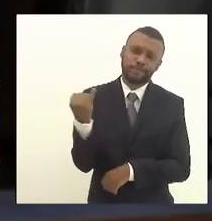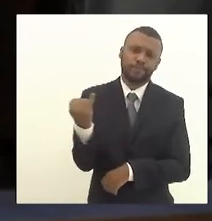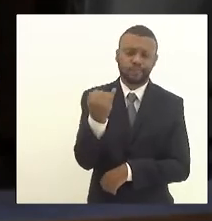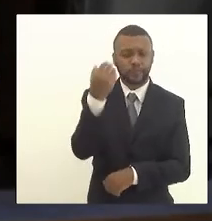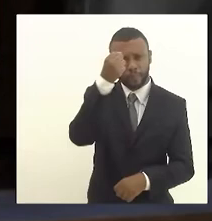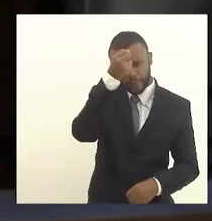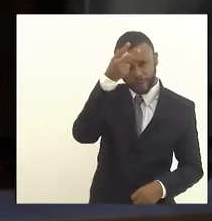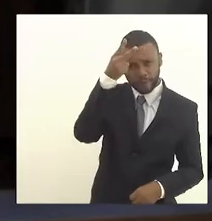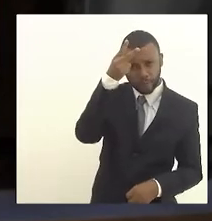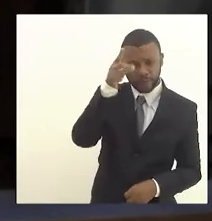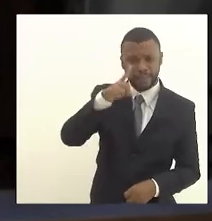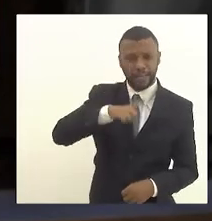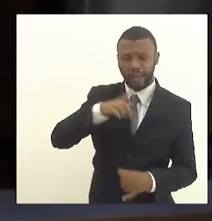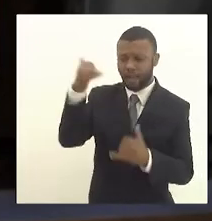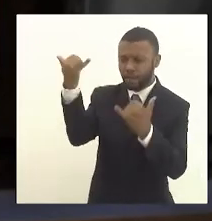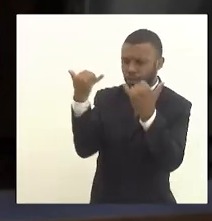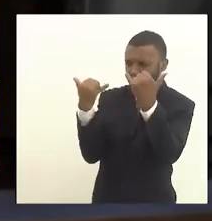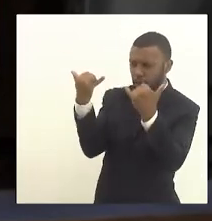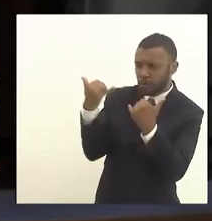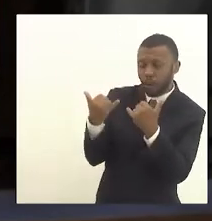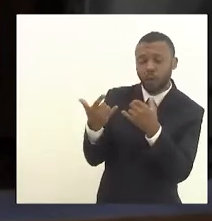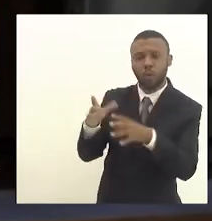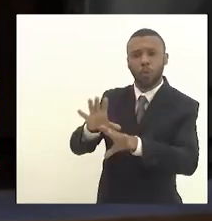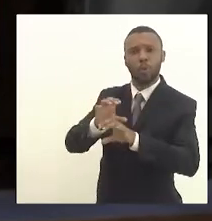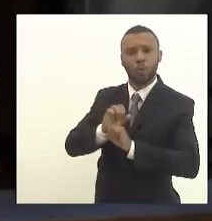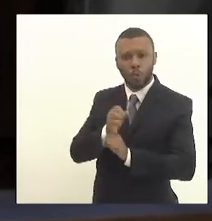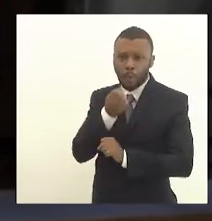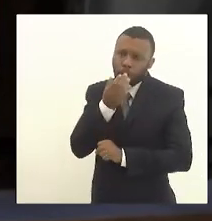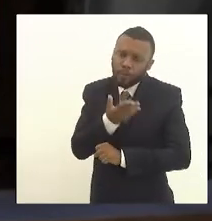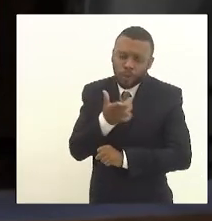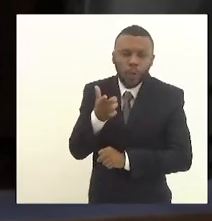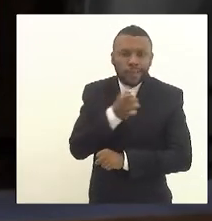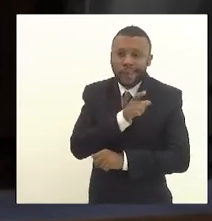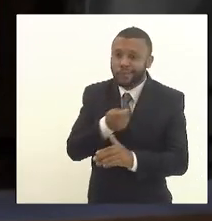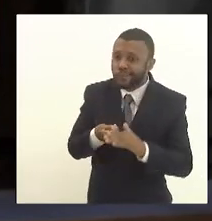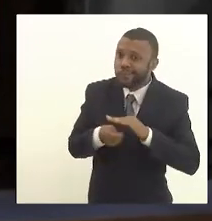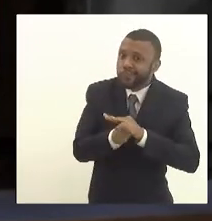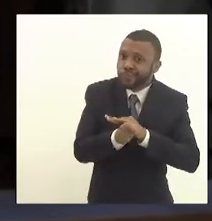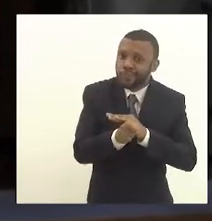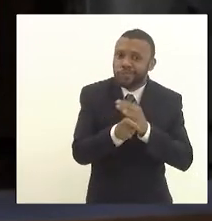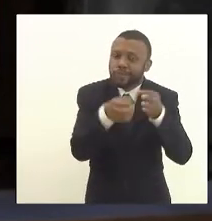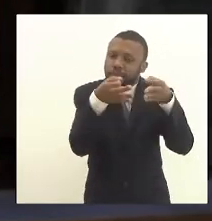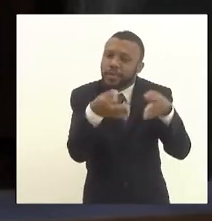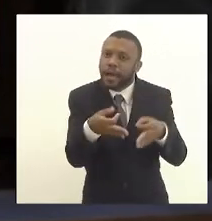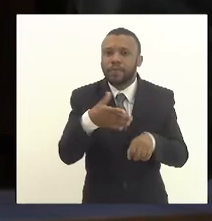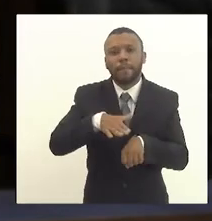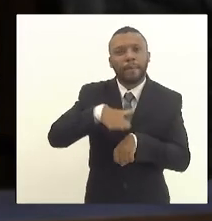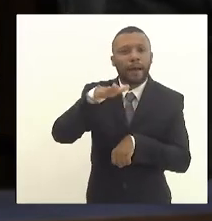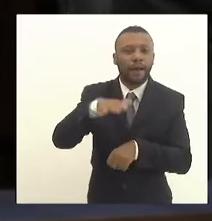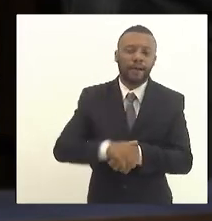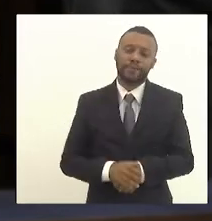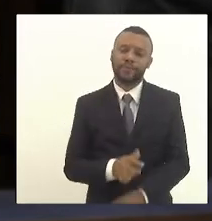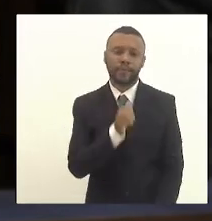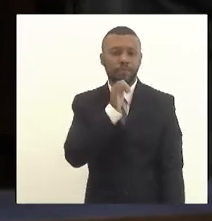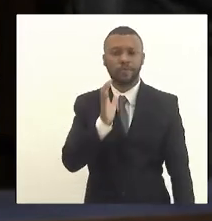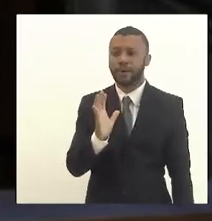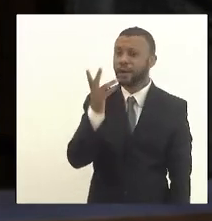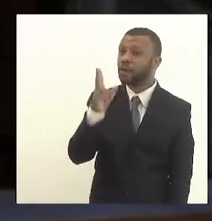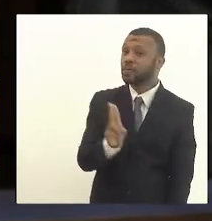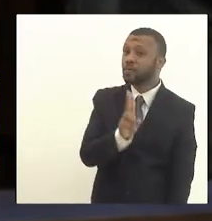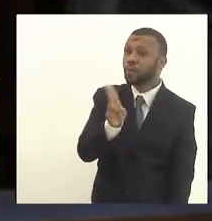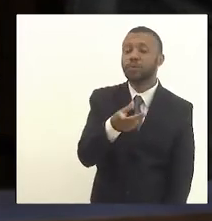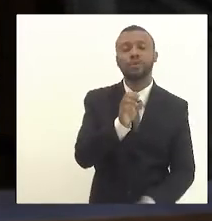informada é uma prefeitura que consegue trazer mais investimento. Casos de uso de educação, casos de uso de saúde,